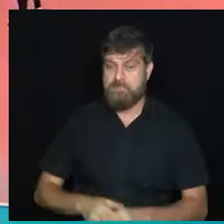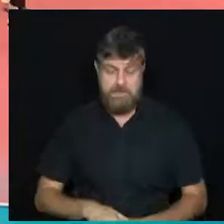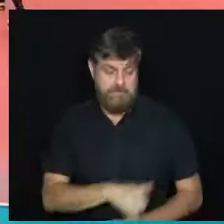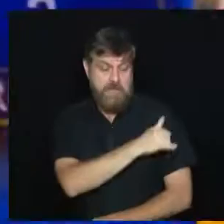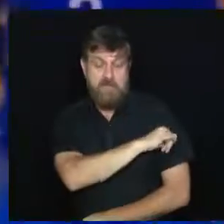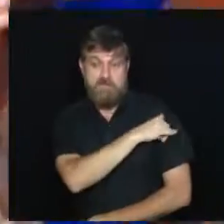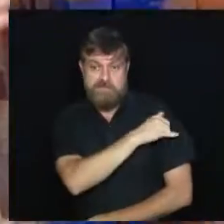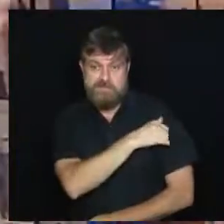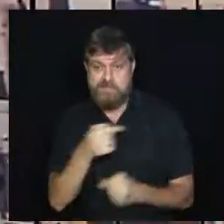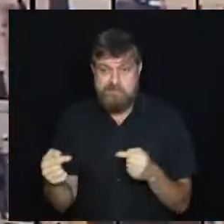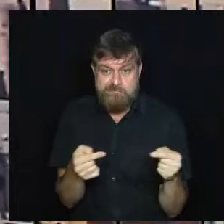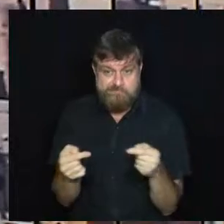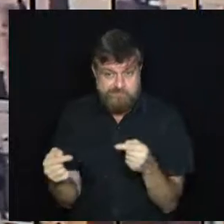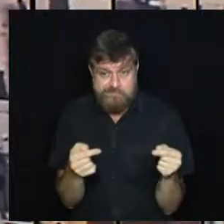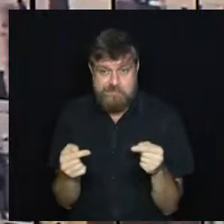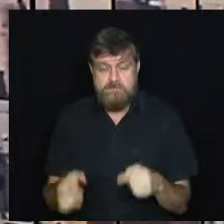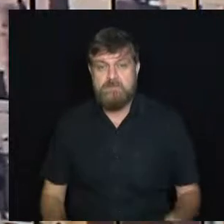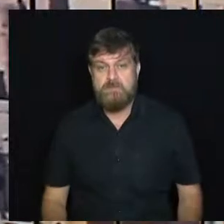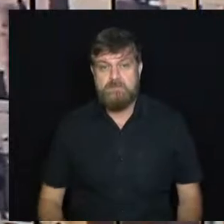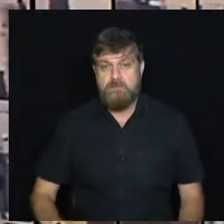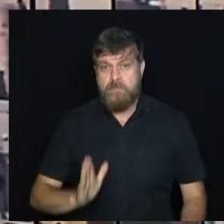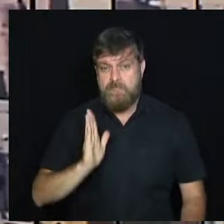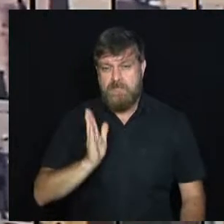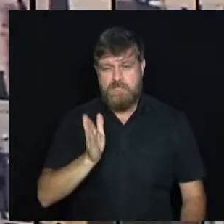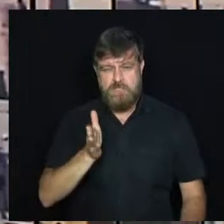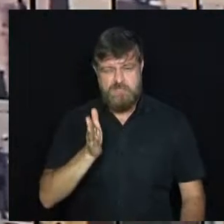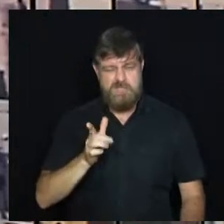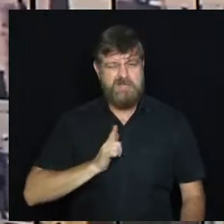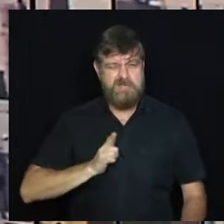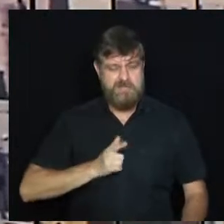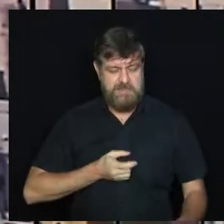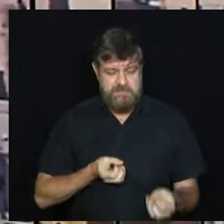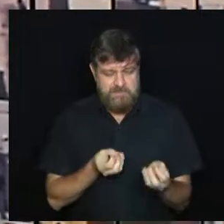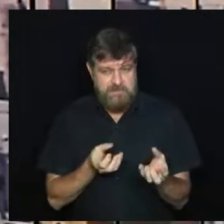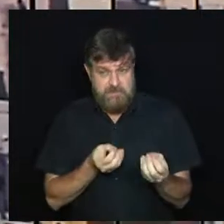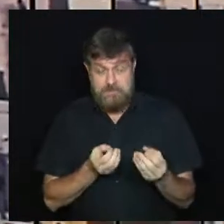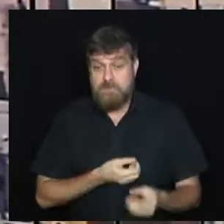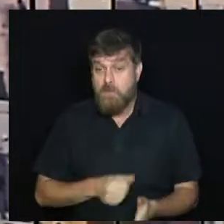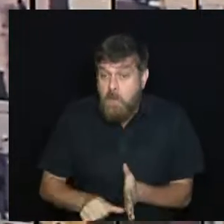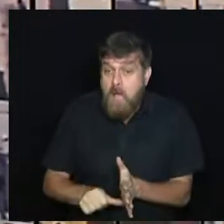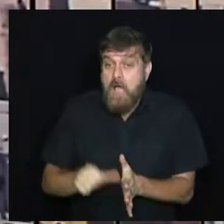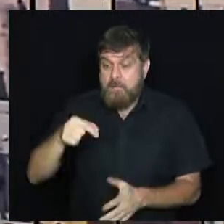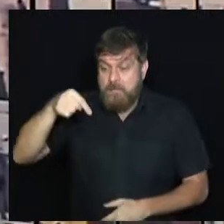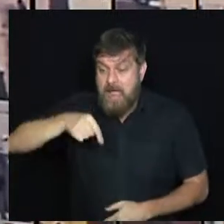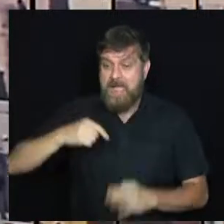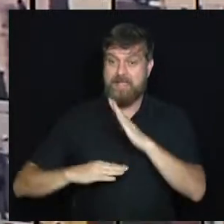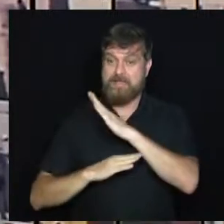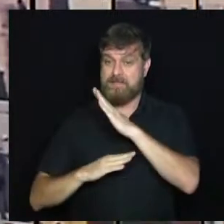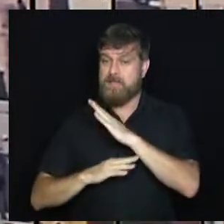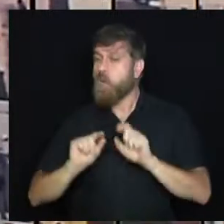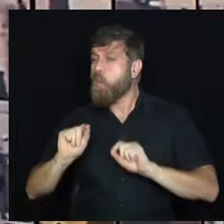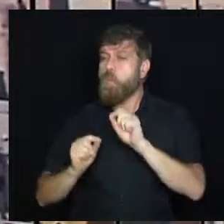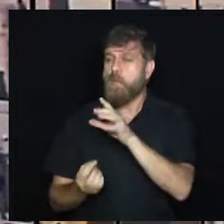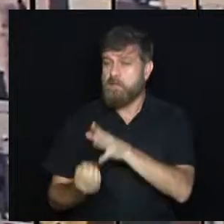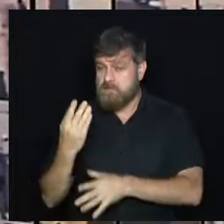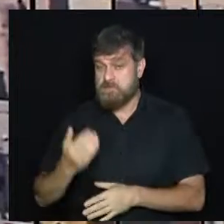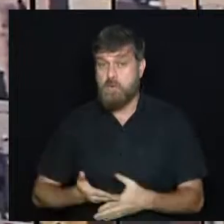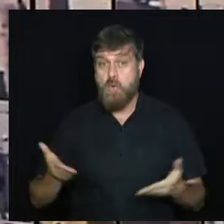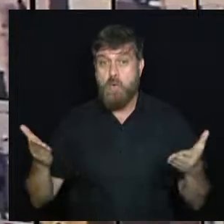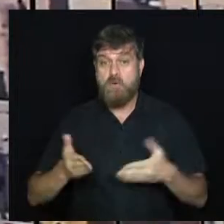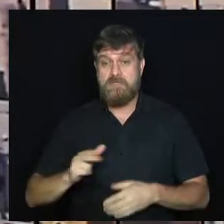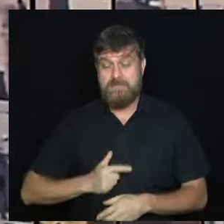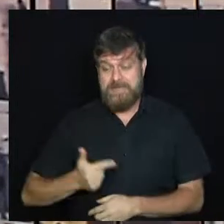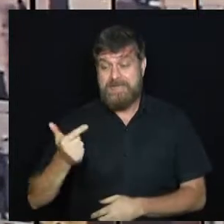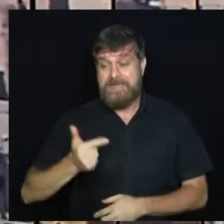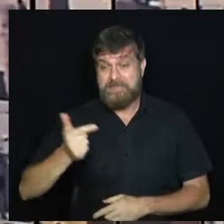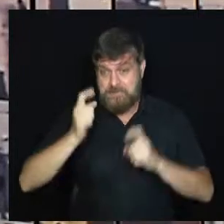Janeiro. Já já tudo sobre este jogão, mas primeiro as informações do Legislativo, porque hoje é dia da